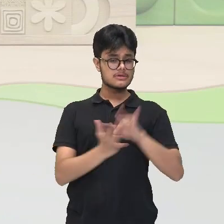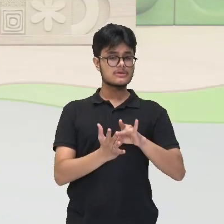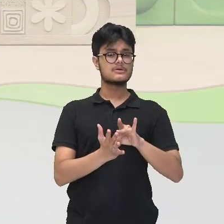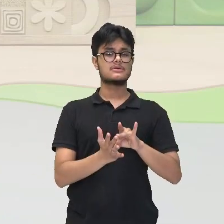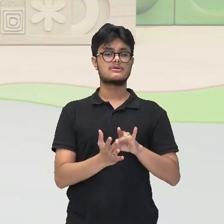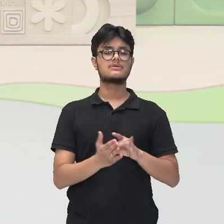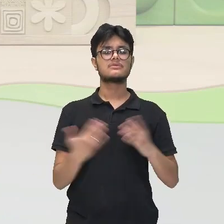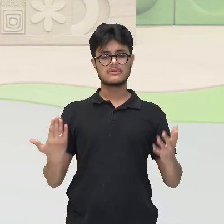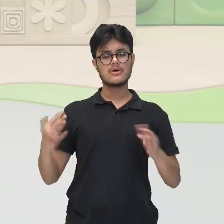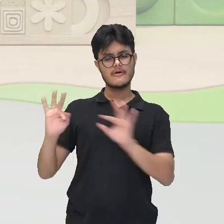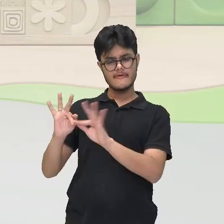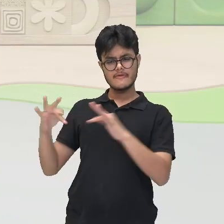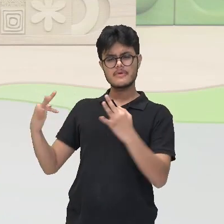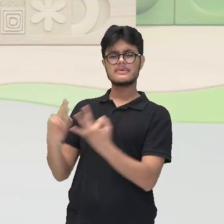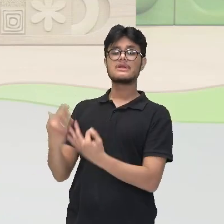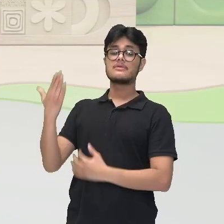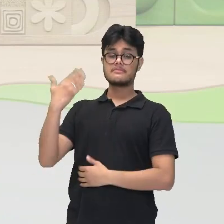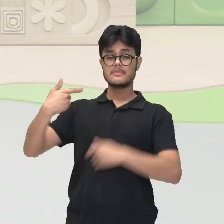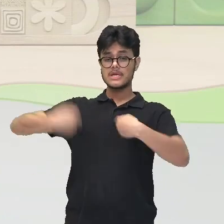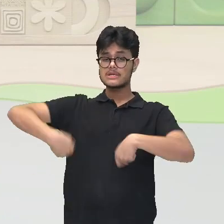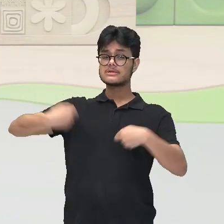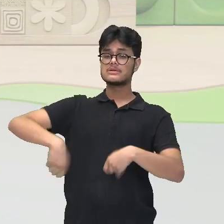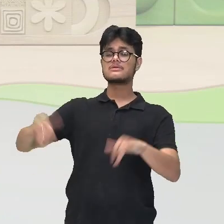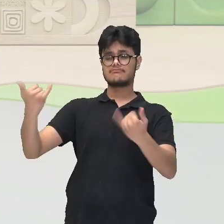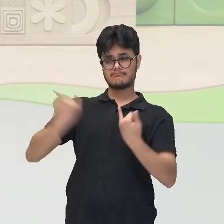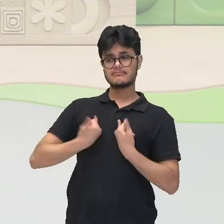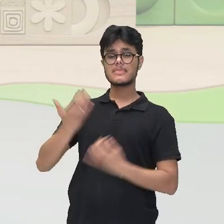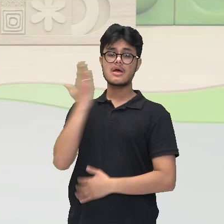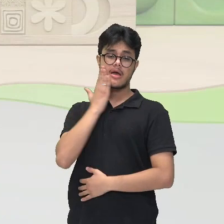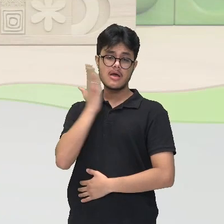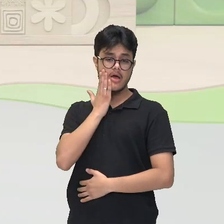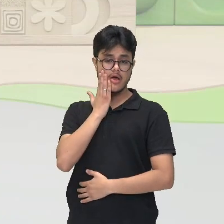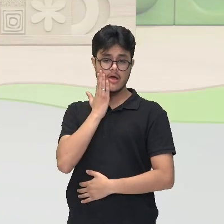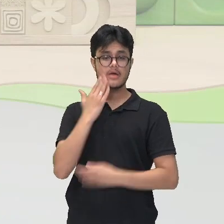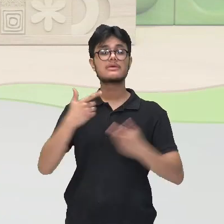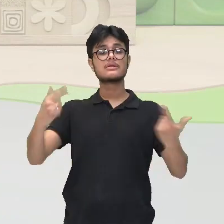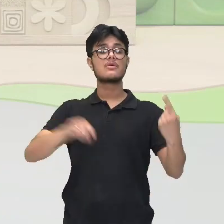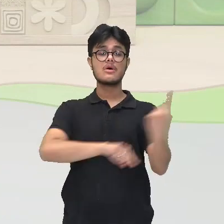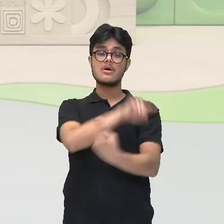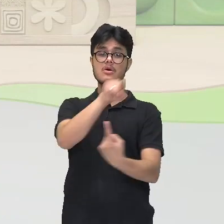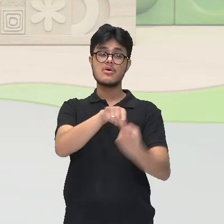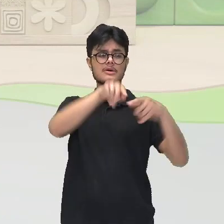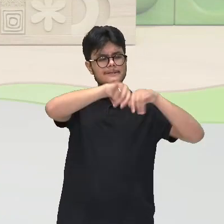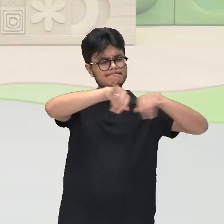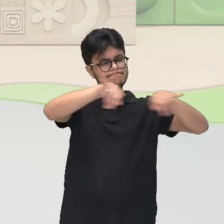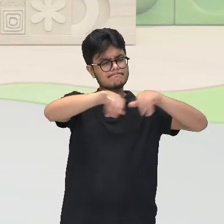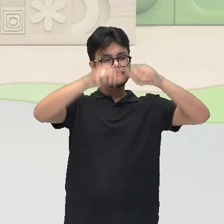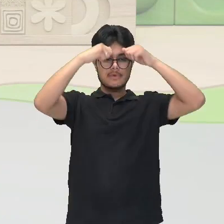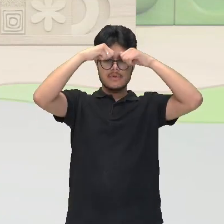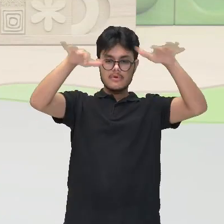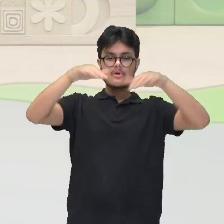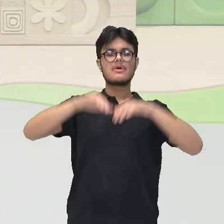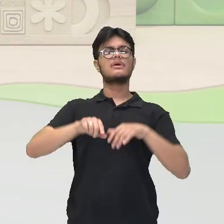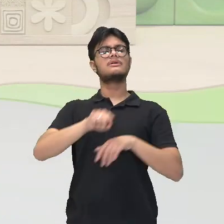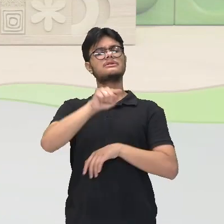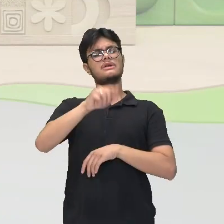que a família saiba, né? Então, esse objetivo dessas campanhas de conscientização, né,